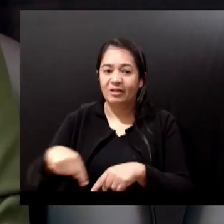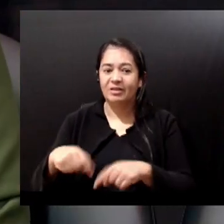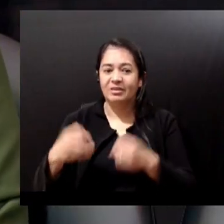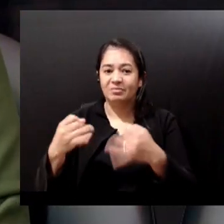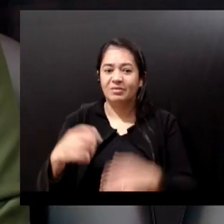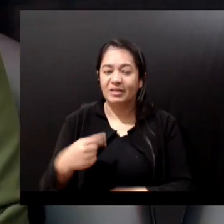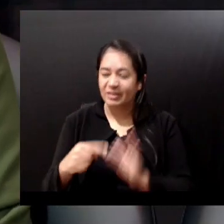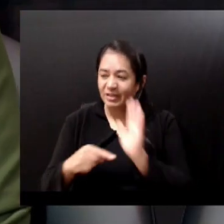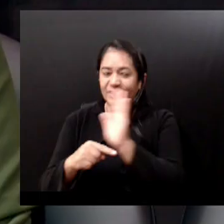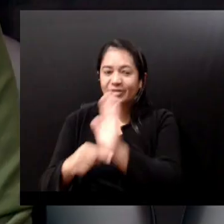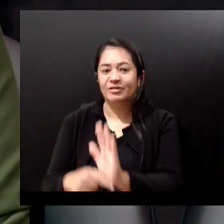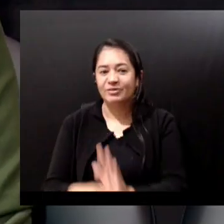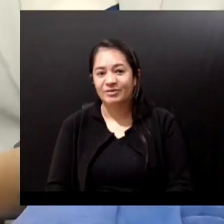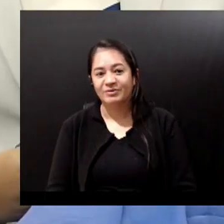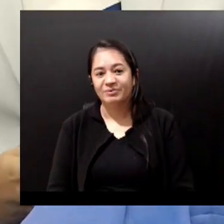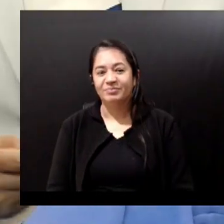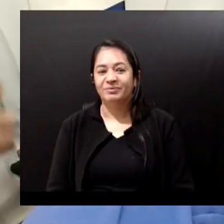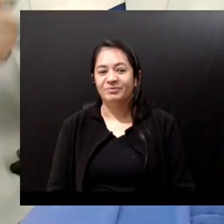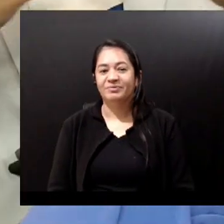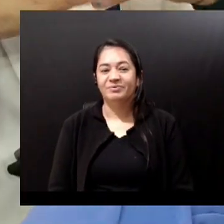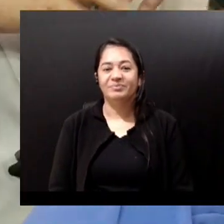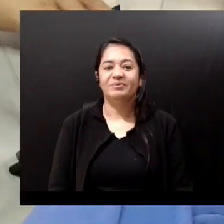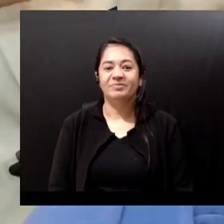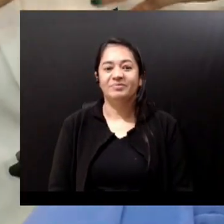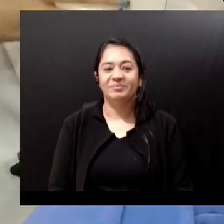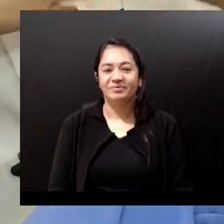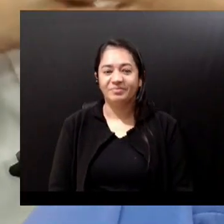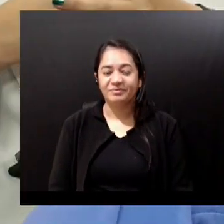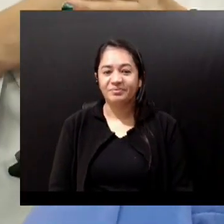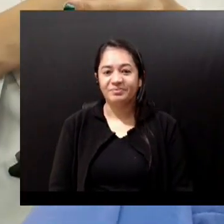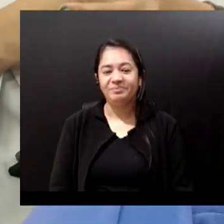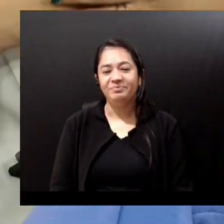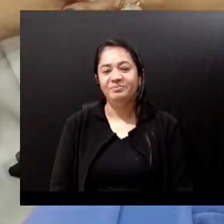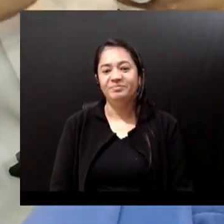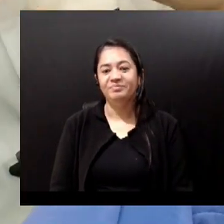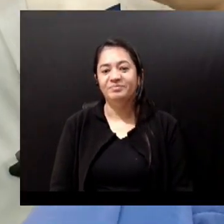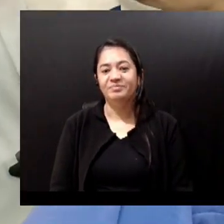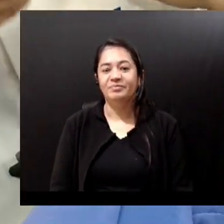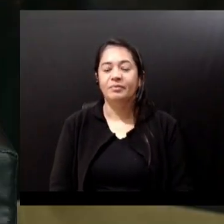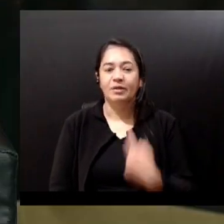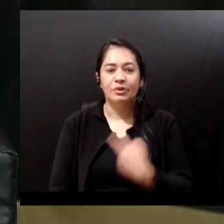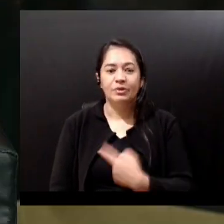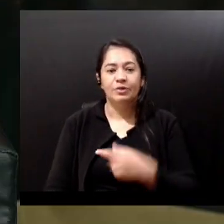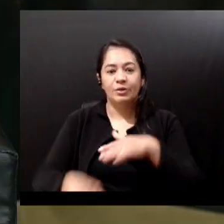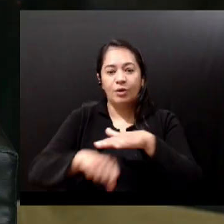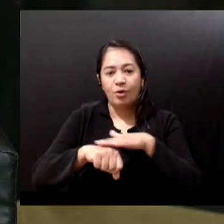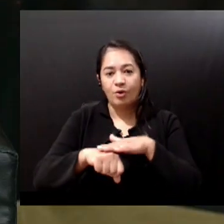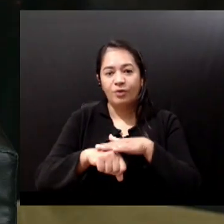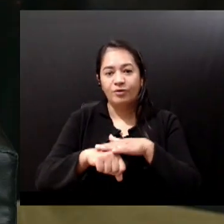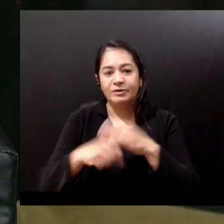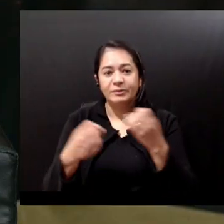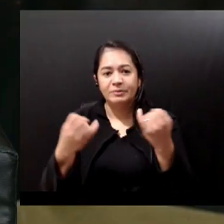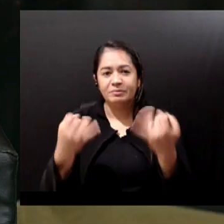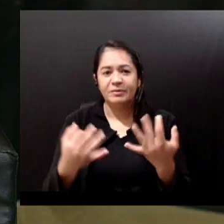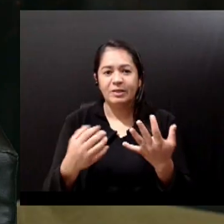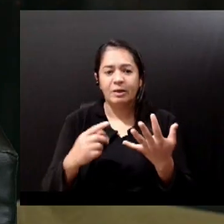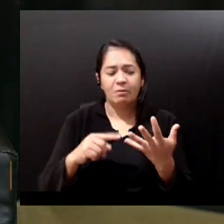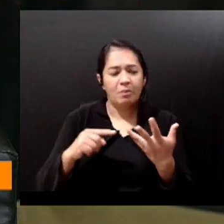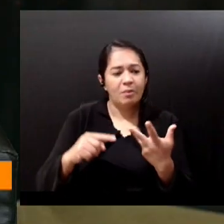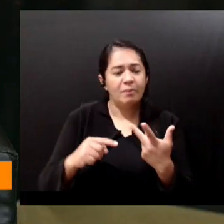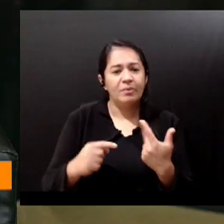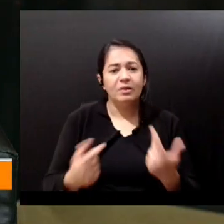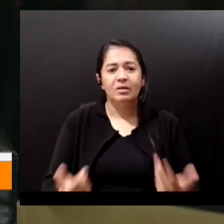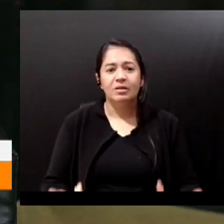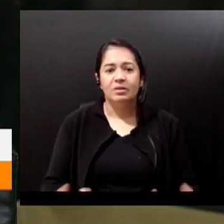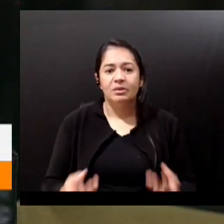Mas se preocupe bastante com o outro. Muito bom. Olha só, a gente conversando sobre isso traz tantos pontos que é legal